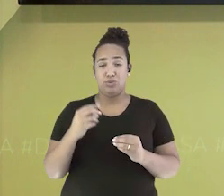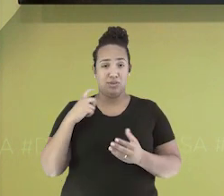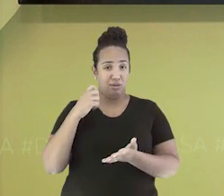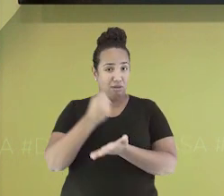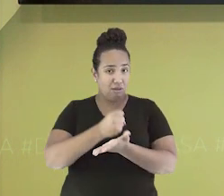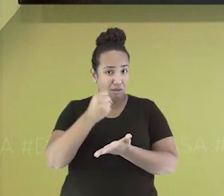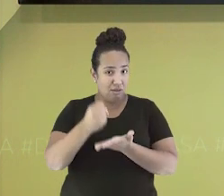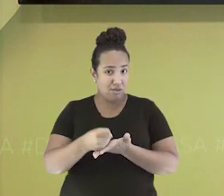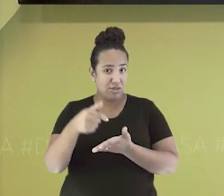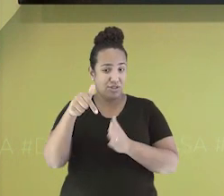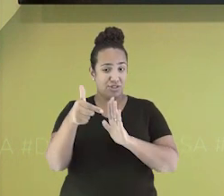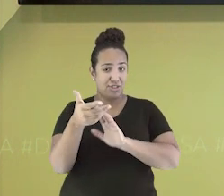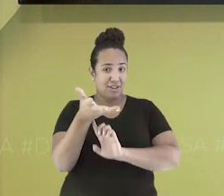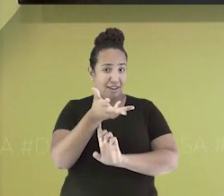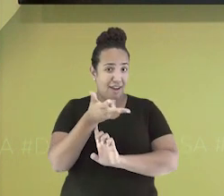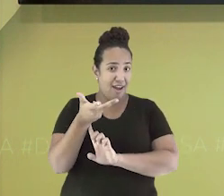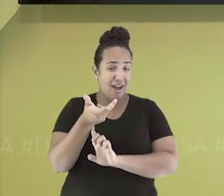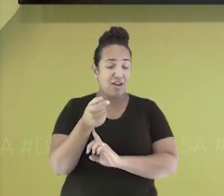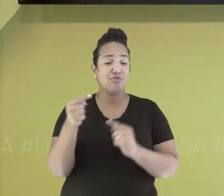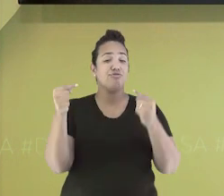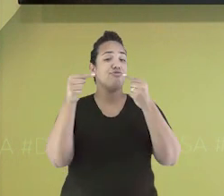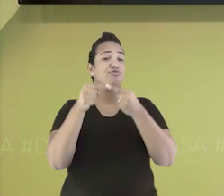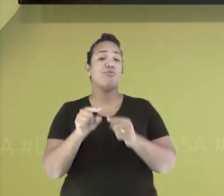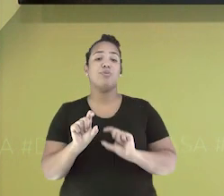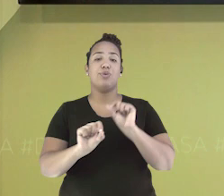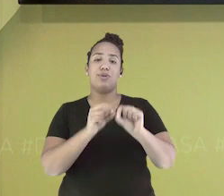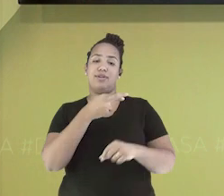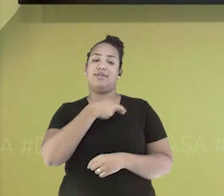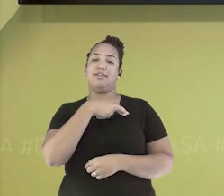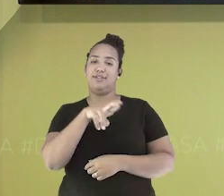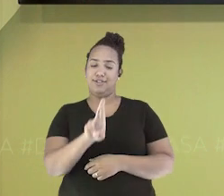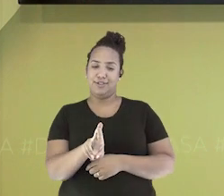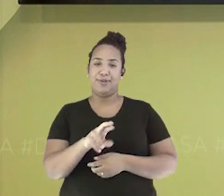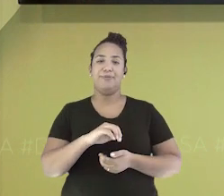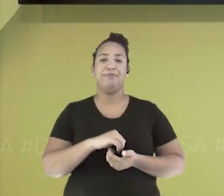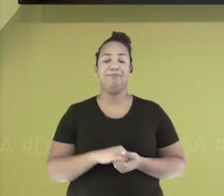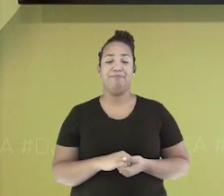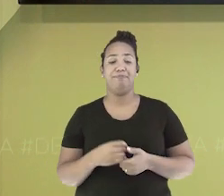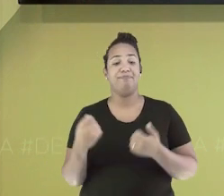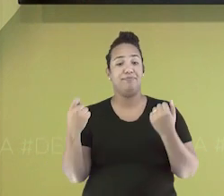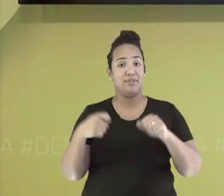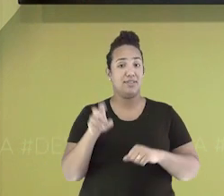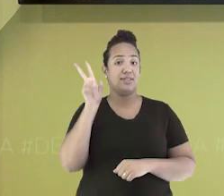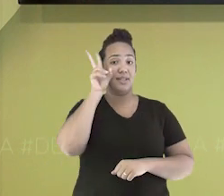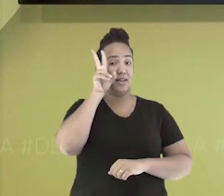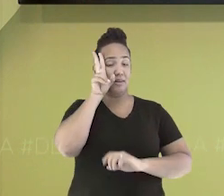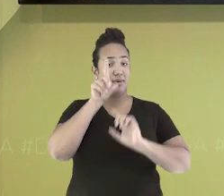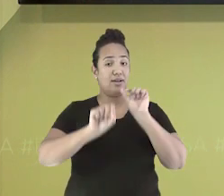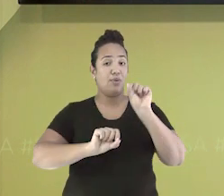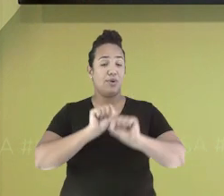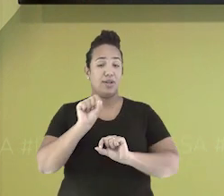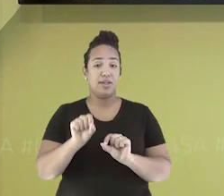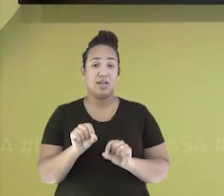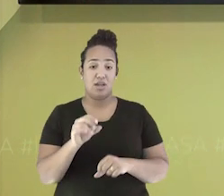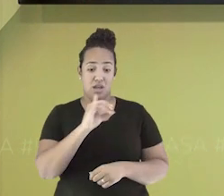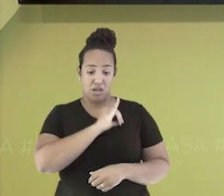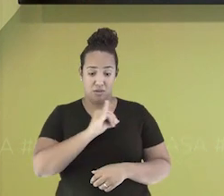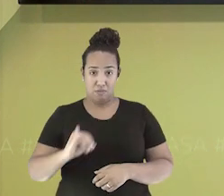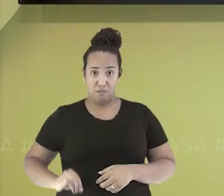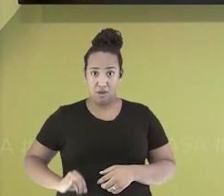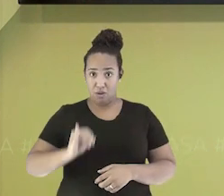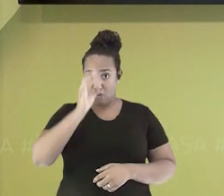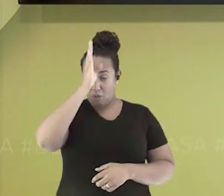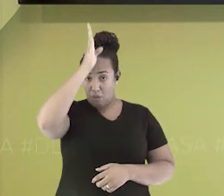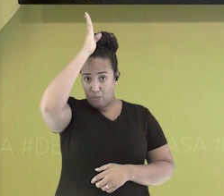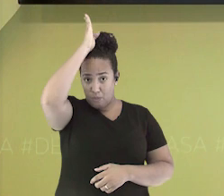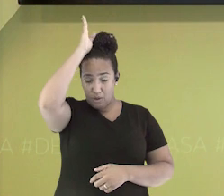dessa época estão ligados à religião, como veremos mais para frente. Vale lembrar que o Império Romano era tão grande que teve de